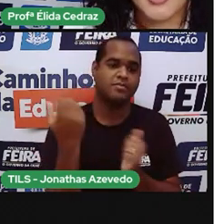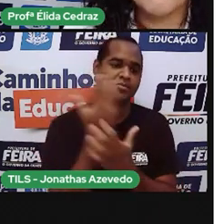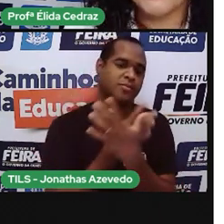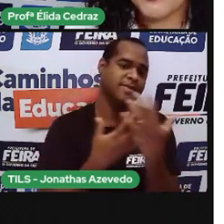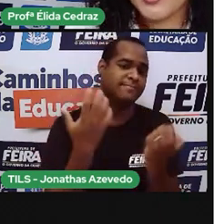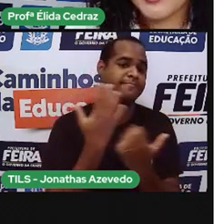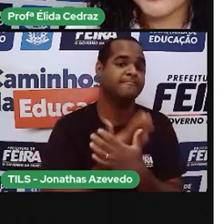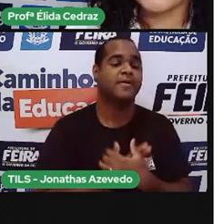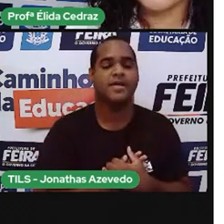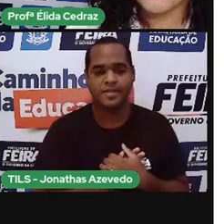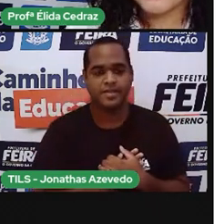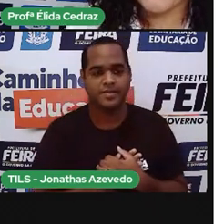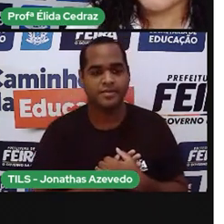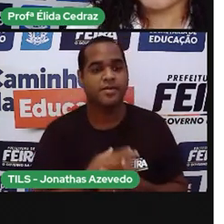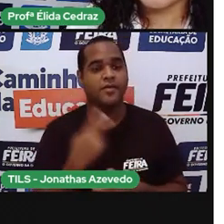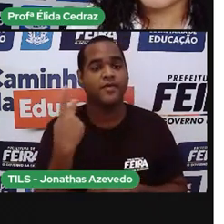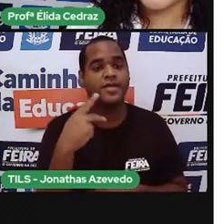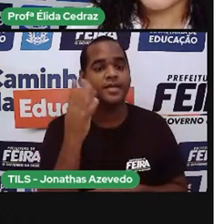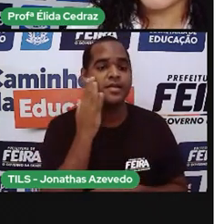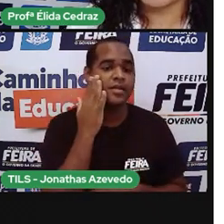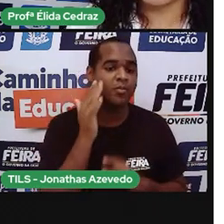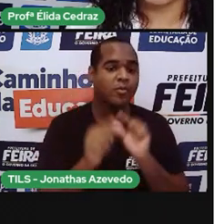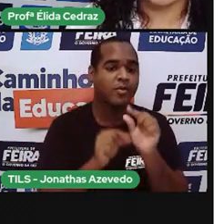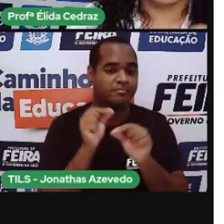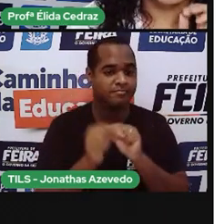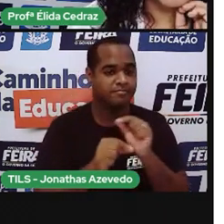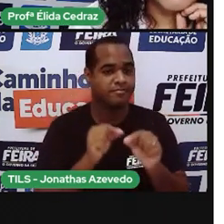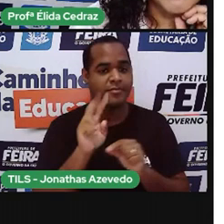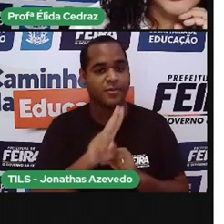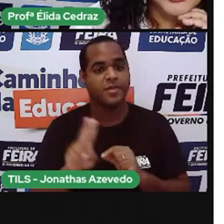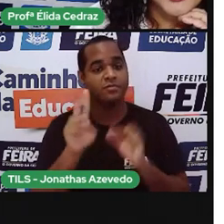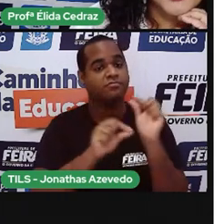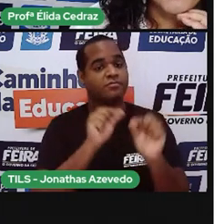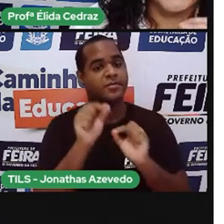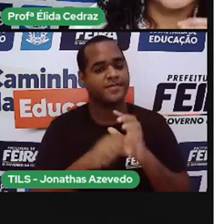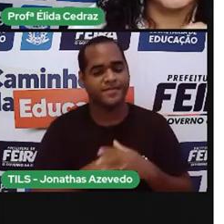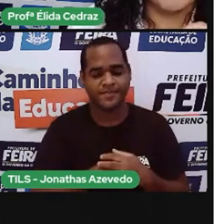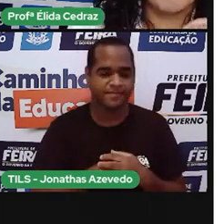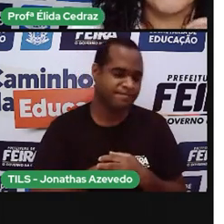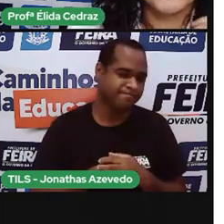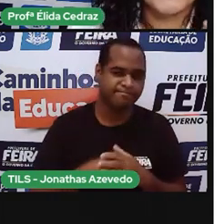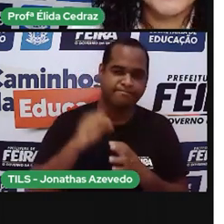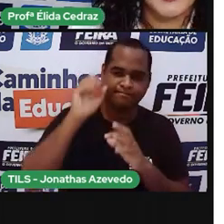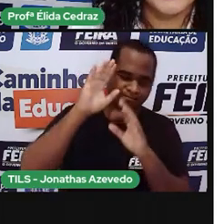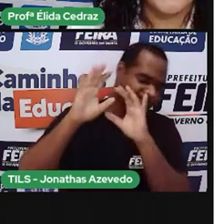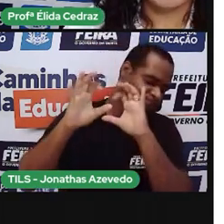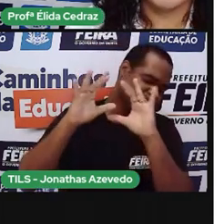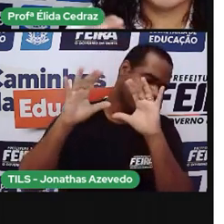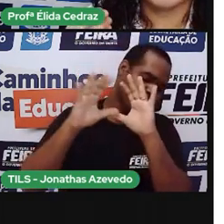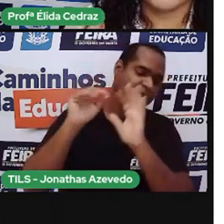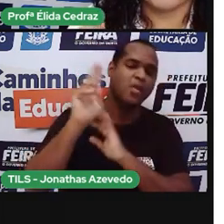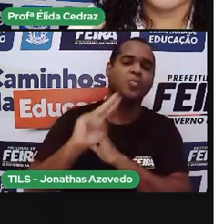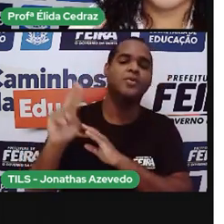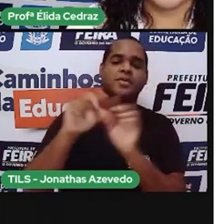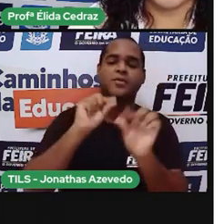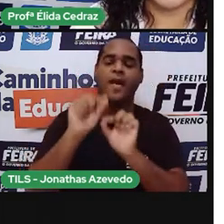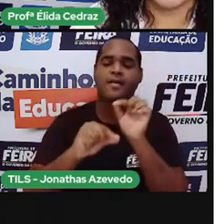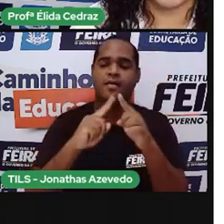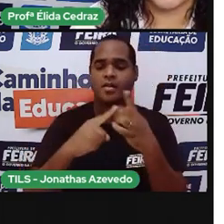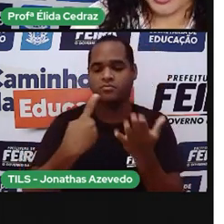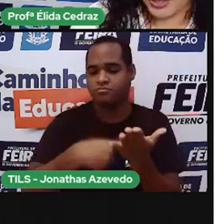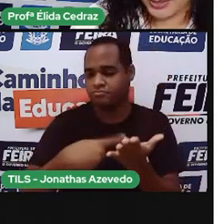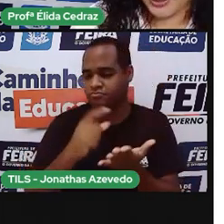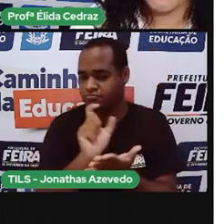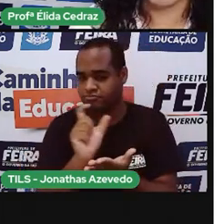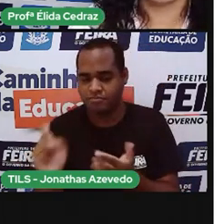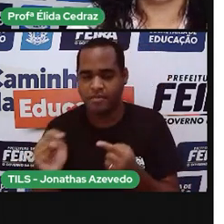o e sabem o que é que nós podemos usar Imagina aí o que que a gente pode usar a marcar o ritmo